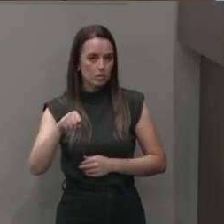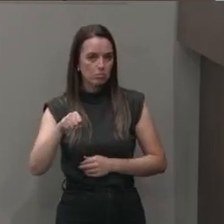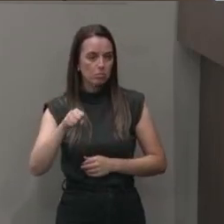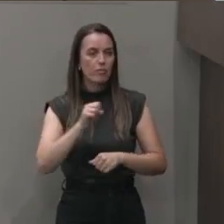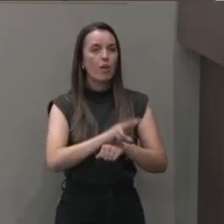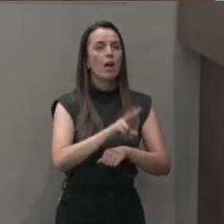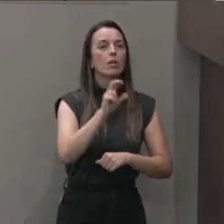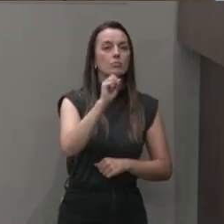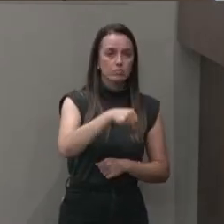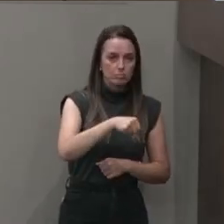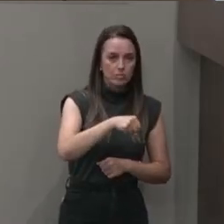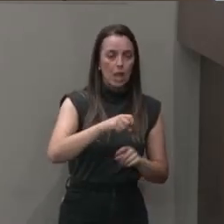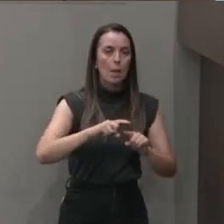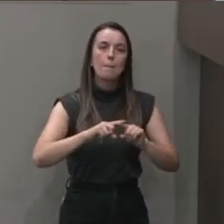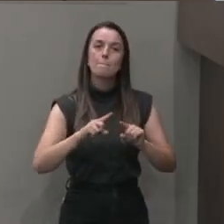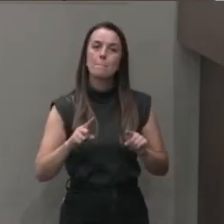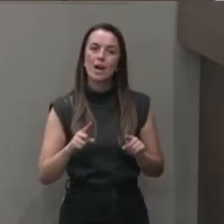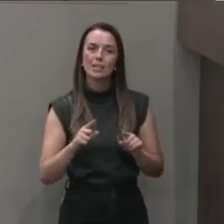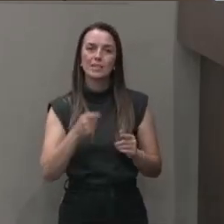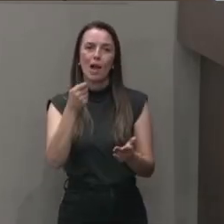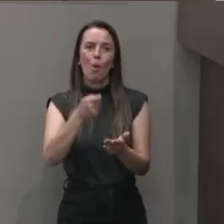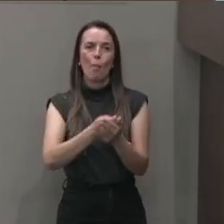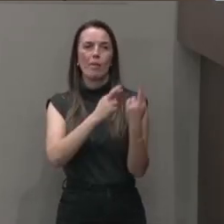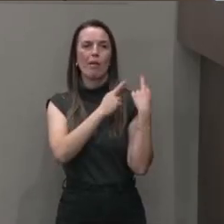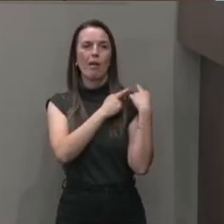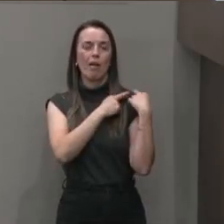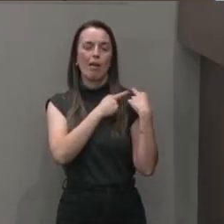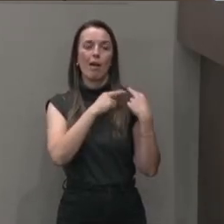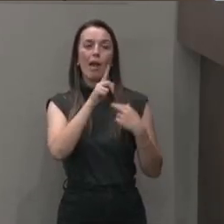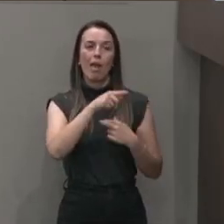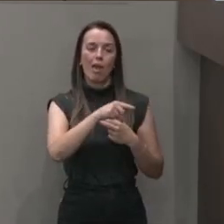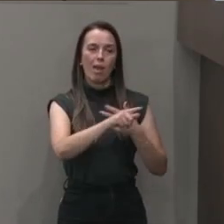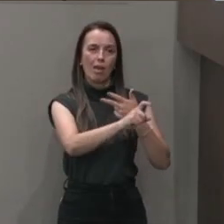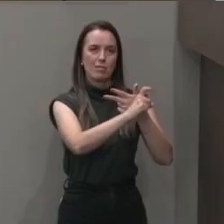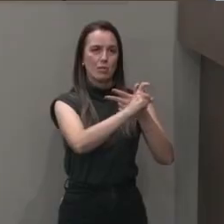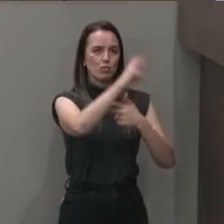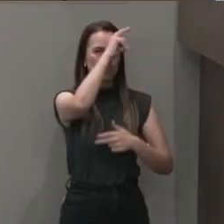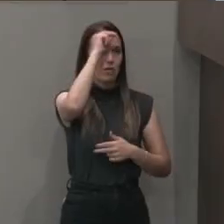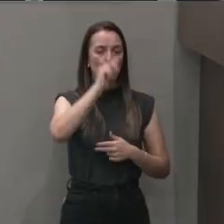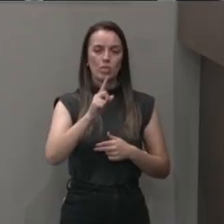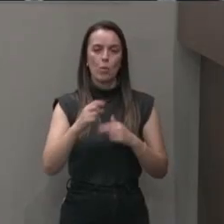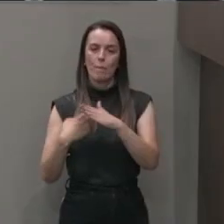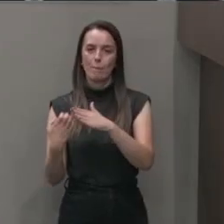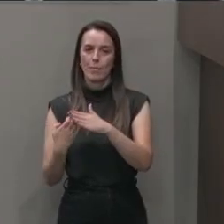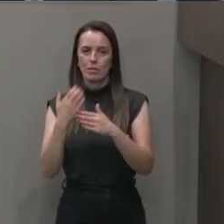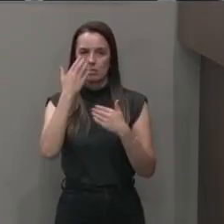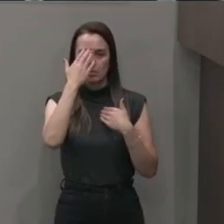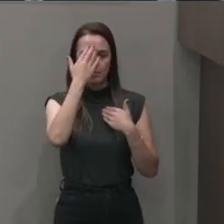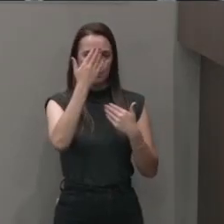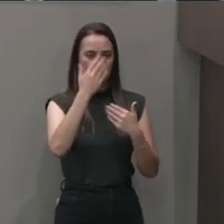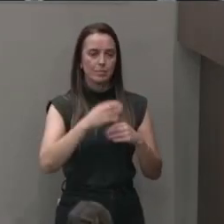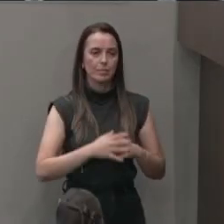vaga, sim. Mas a obrigação é do município e não do empresário. Obrigado.